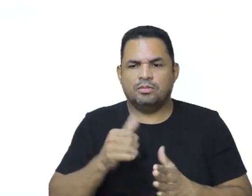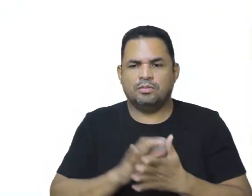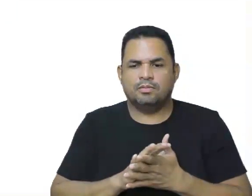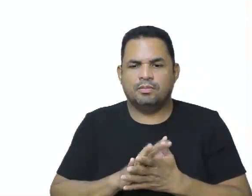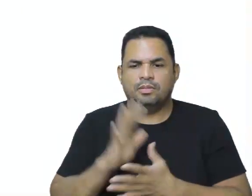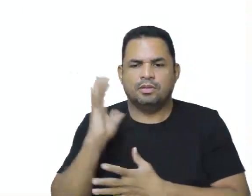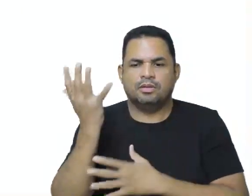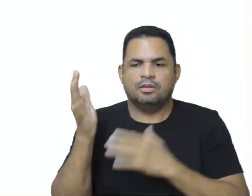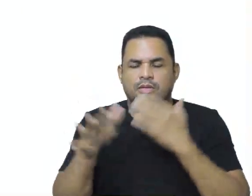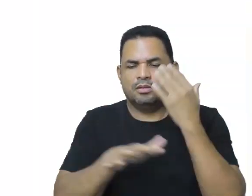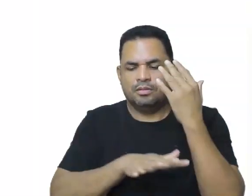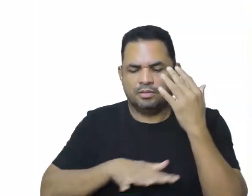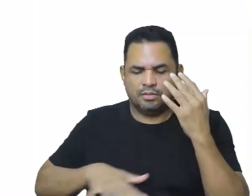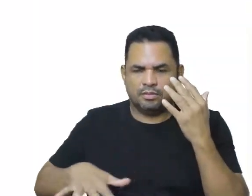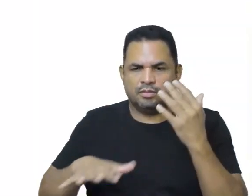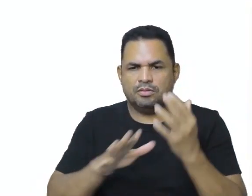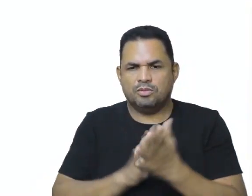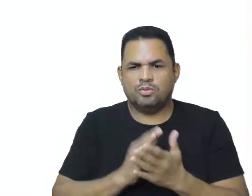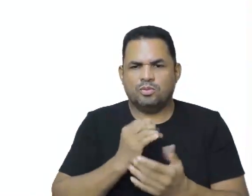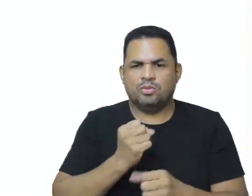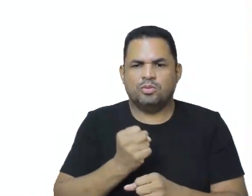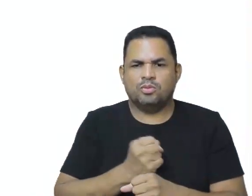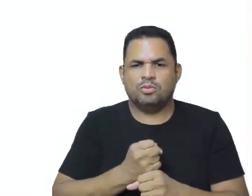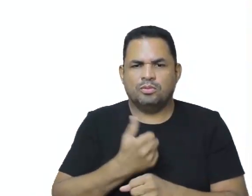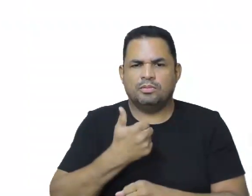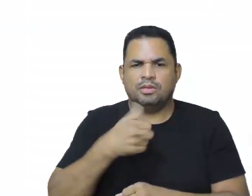meio ambiente em